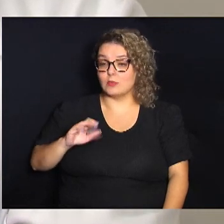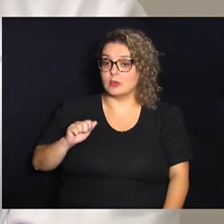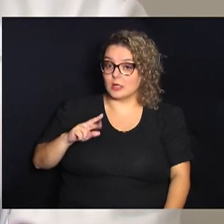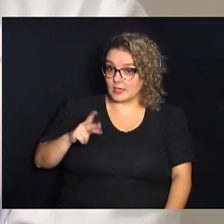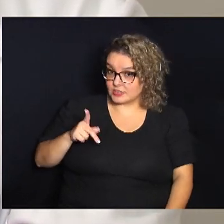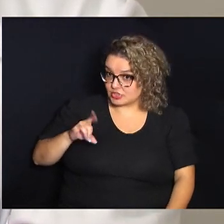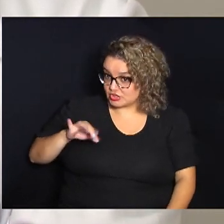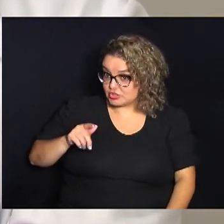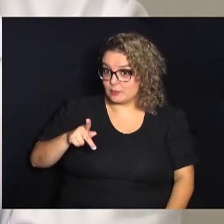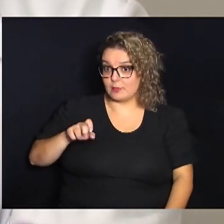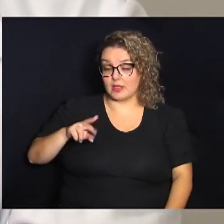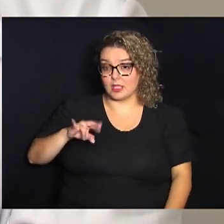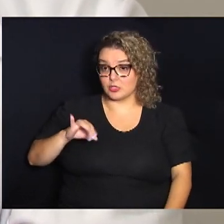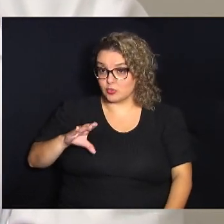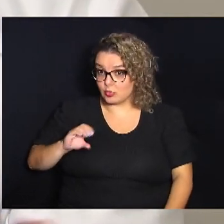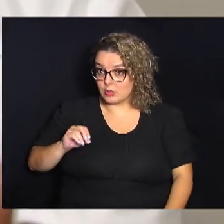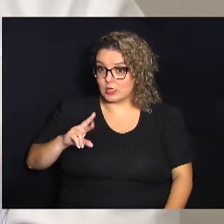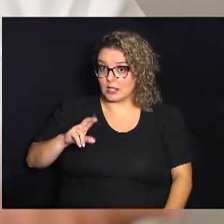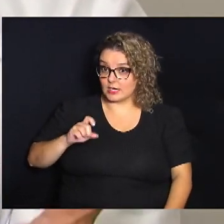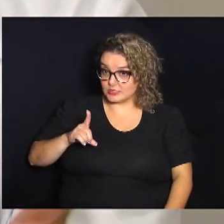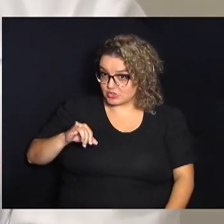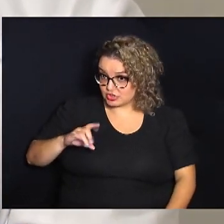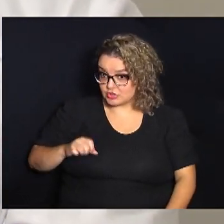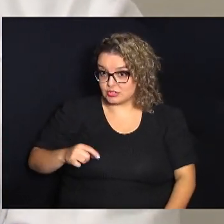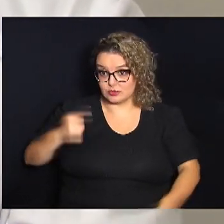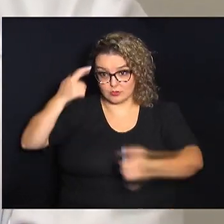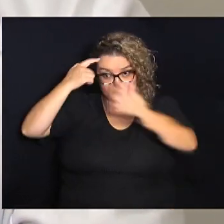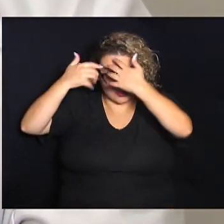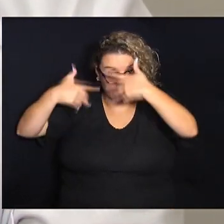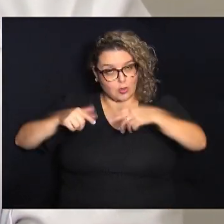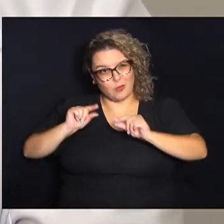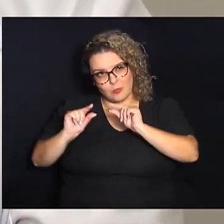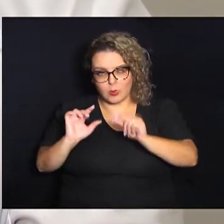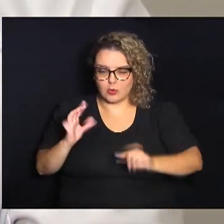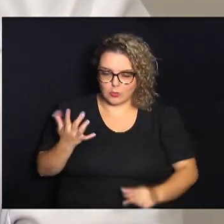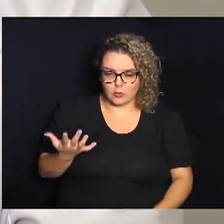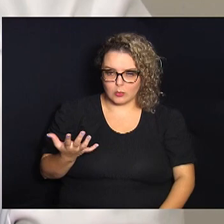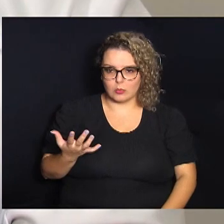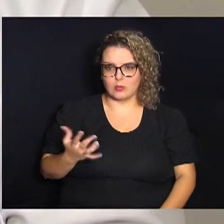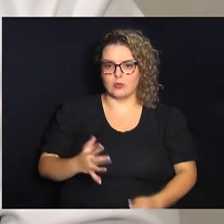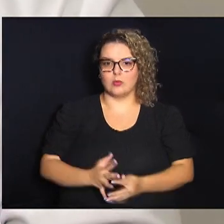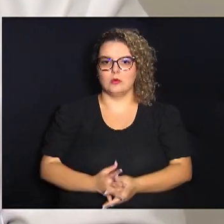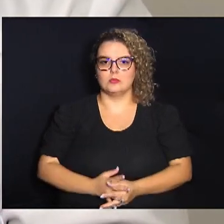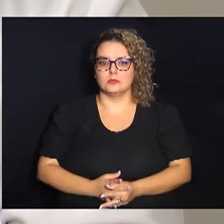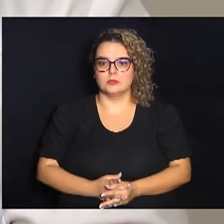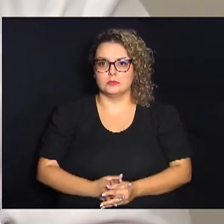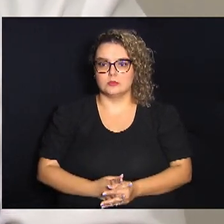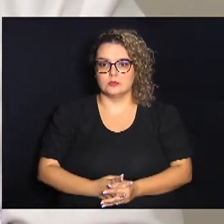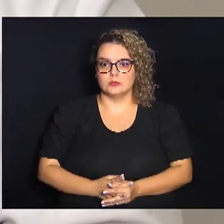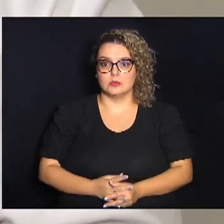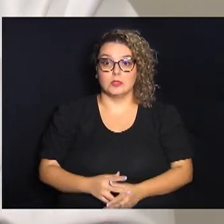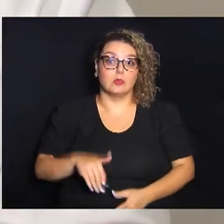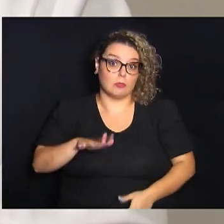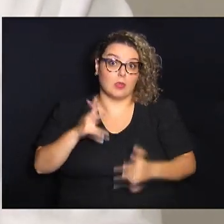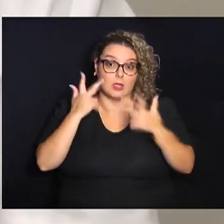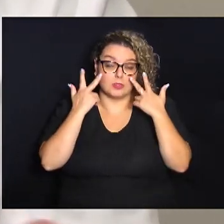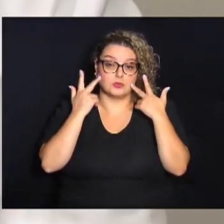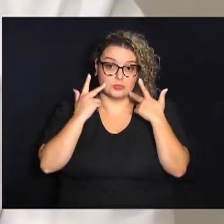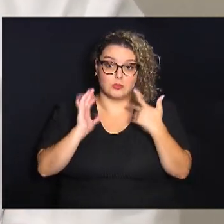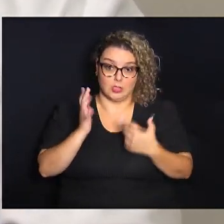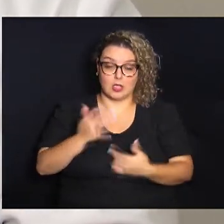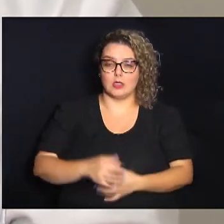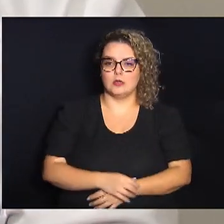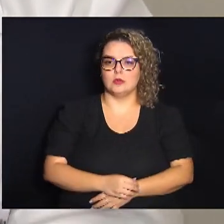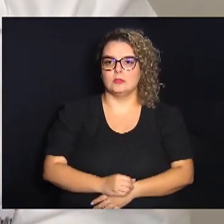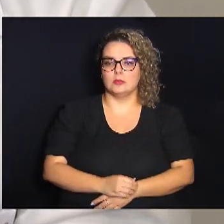pericardite, sintomas neurológicos, né? Que são um pouco frequentes. E o mais comum, assim, que pode